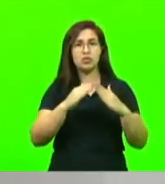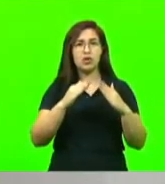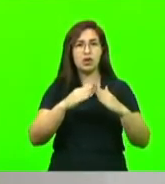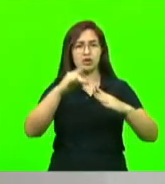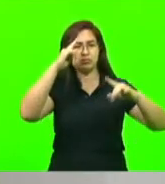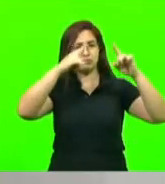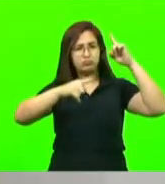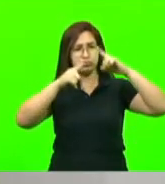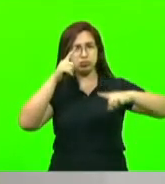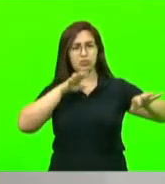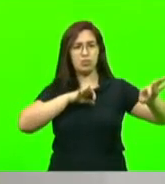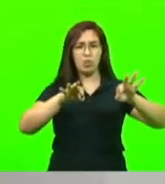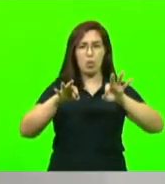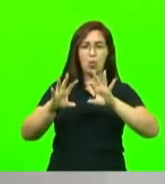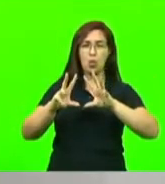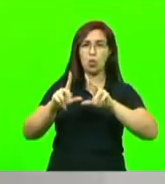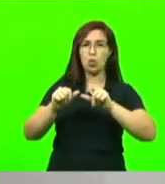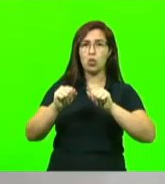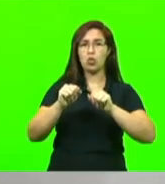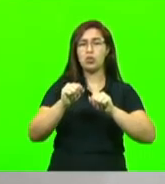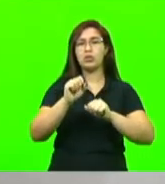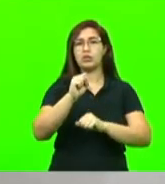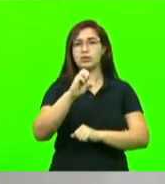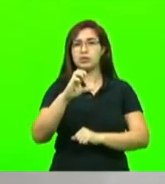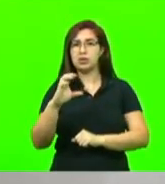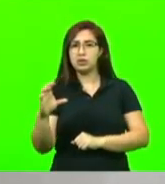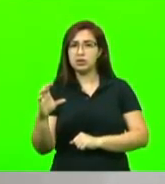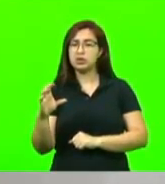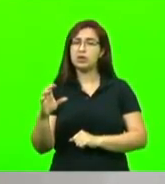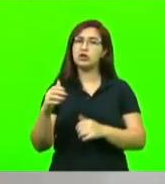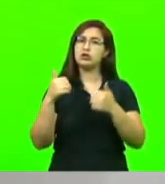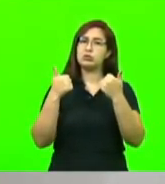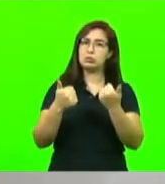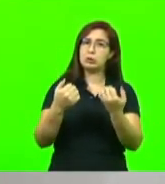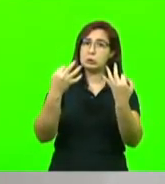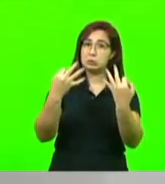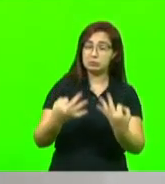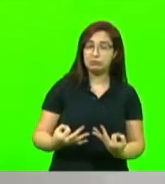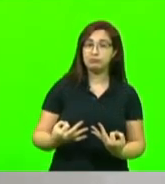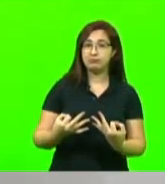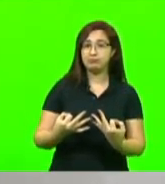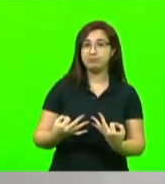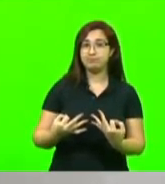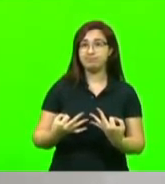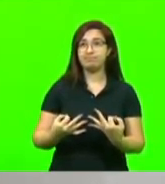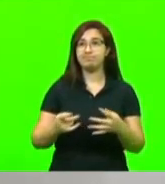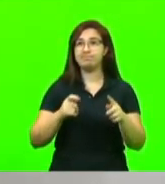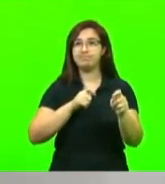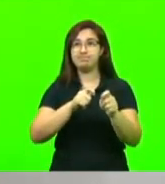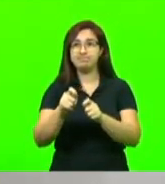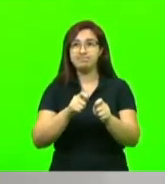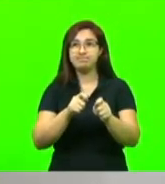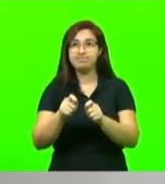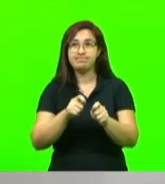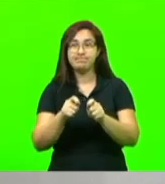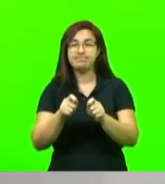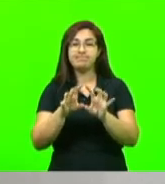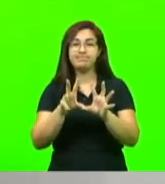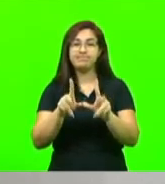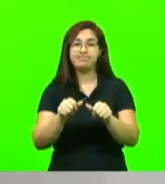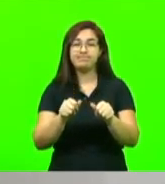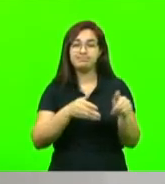Santa Catarina nesse 1 ano e meio pós-impeachment muito bem, gerenciou os caminhos do